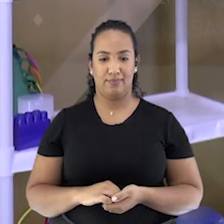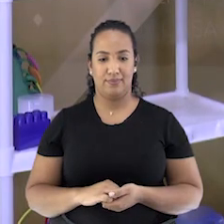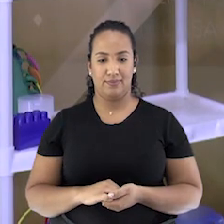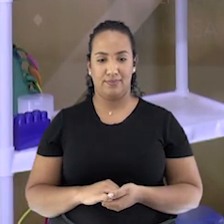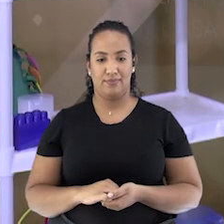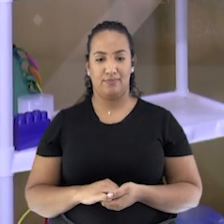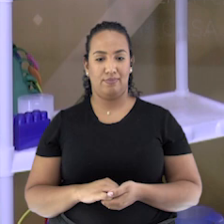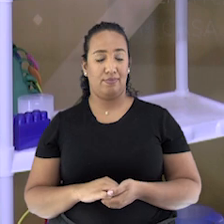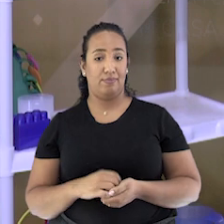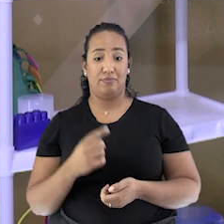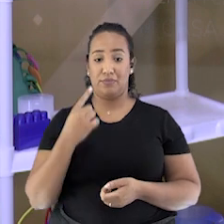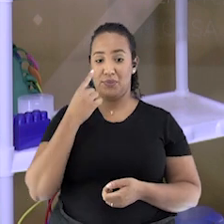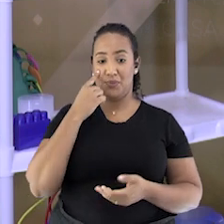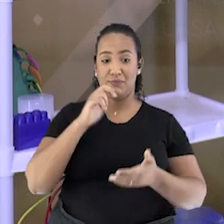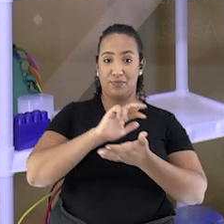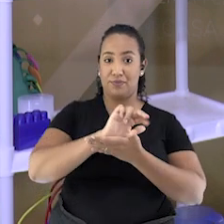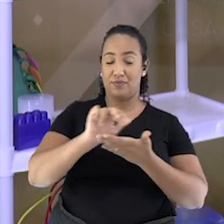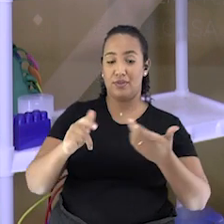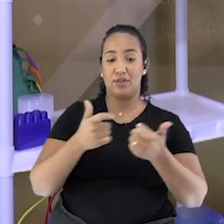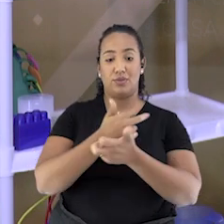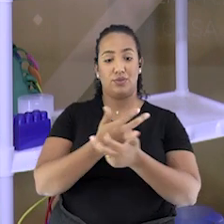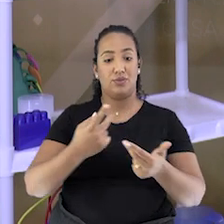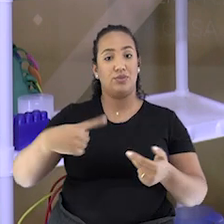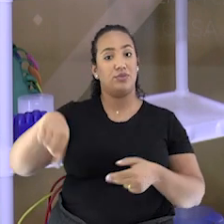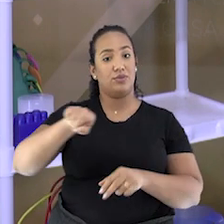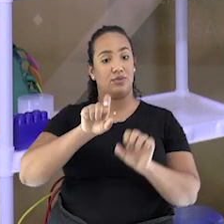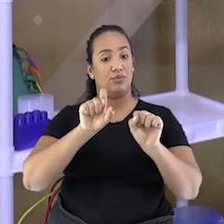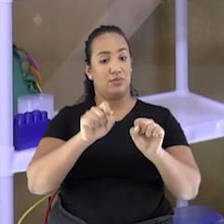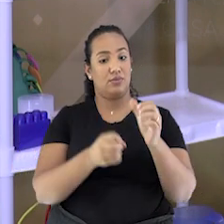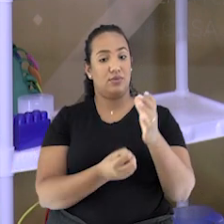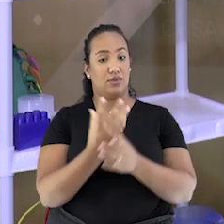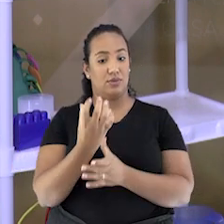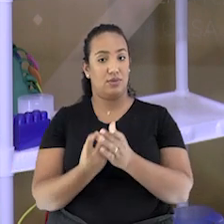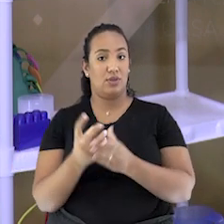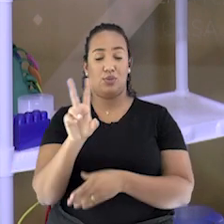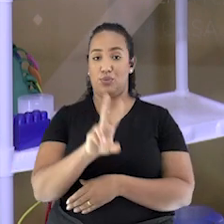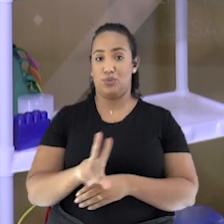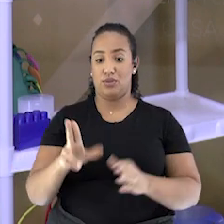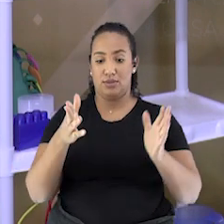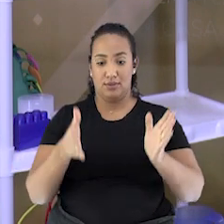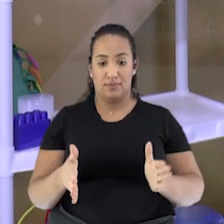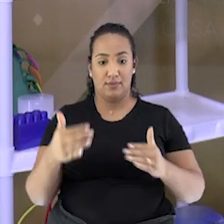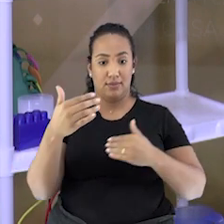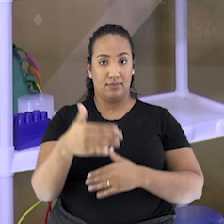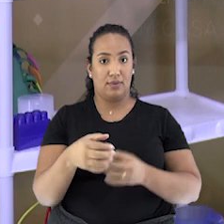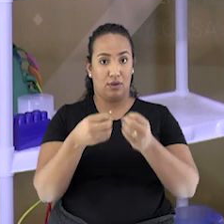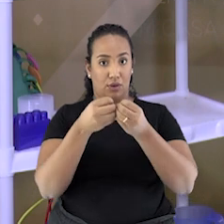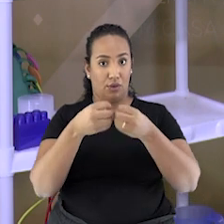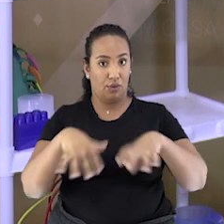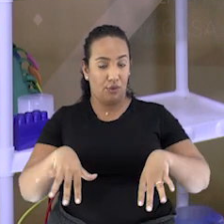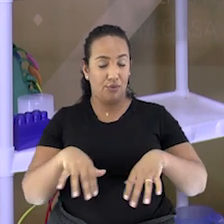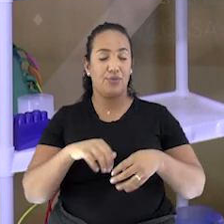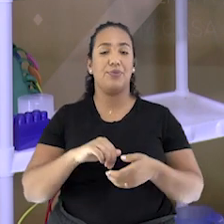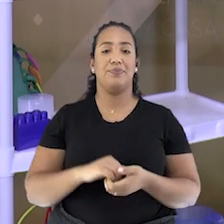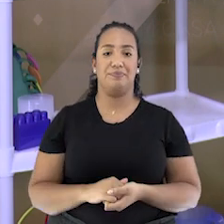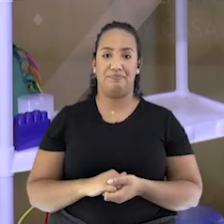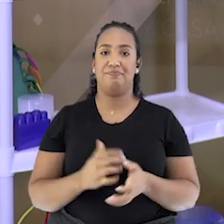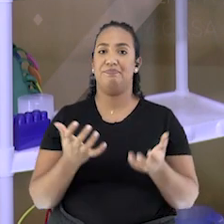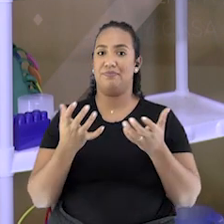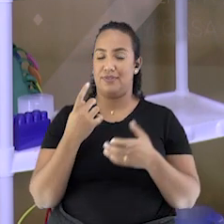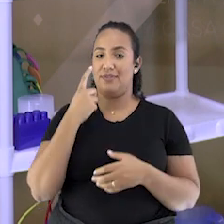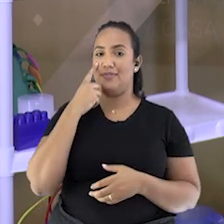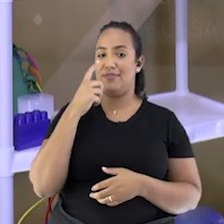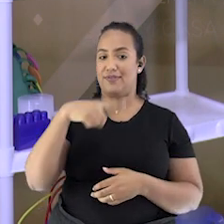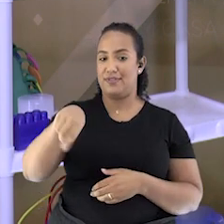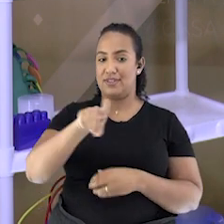Viram quantas coisas legais conseguimos produzir utilizando a cartela de pente de óculos? Quero ver o que você irá